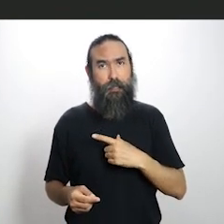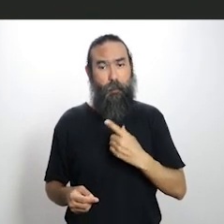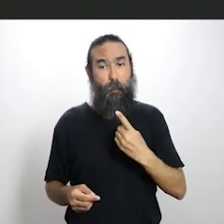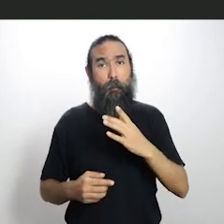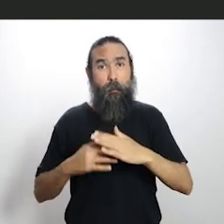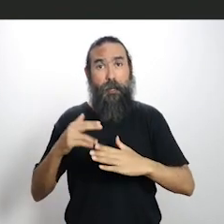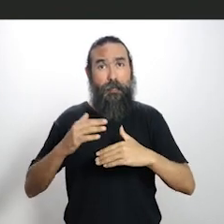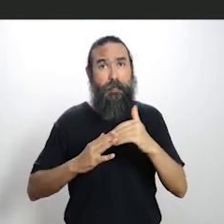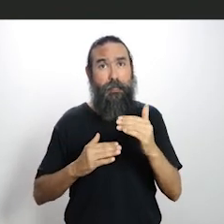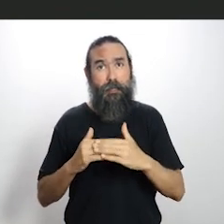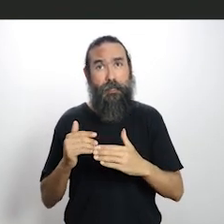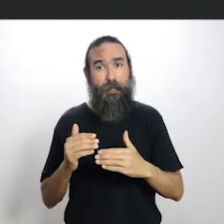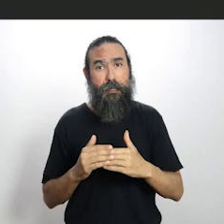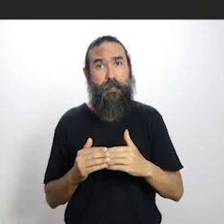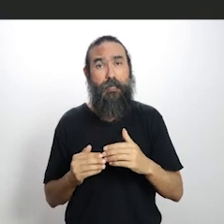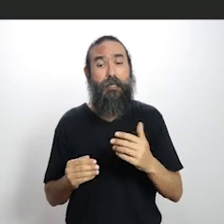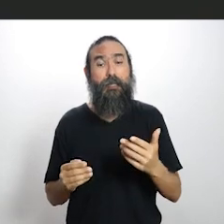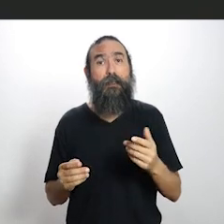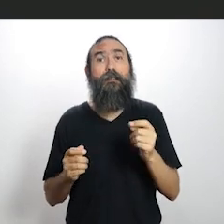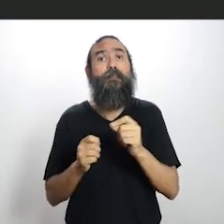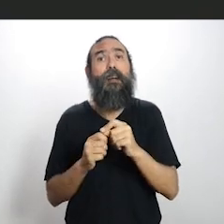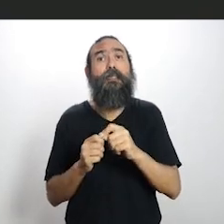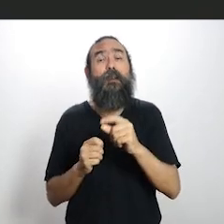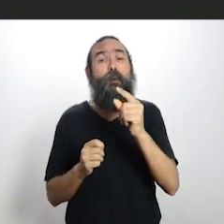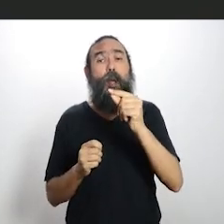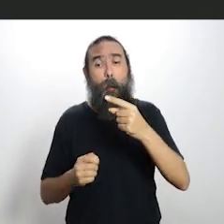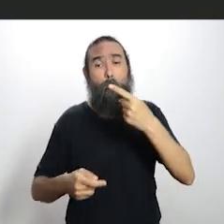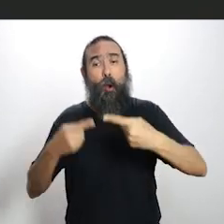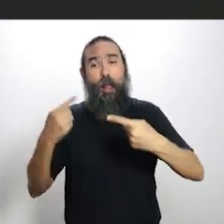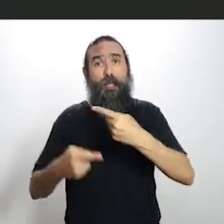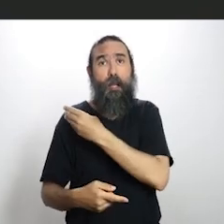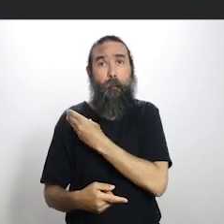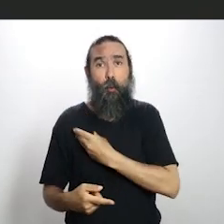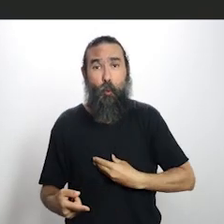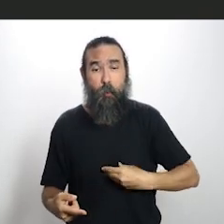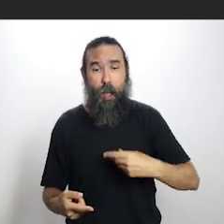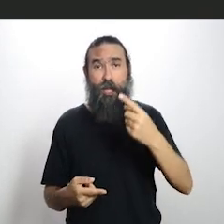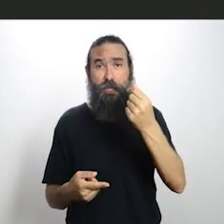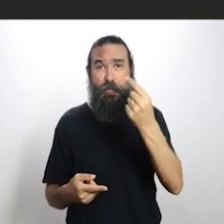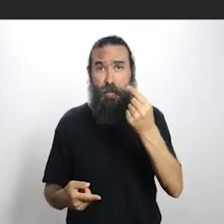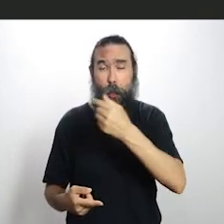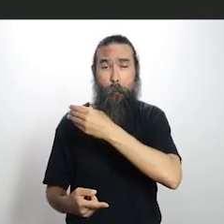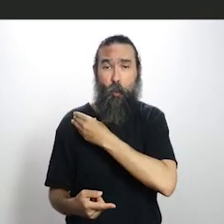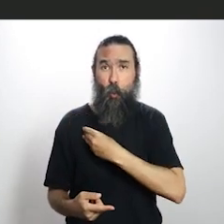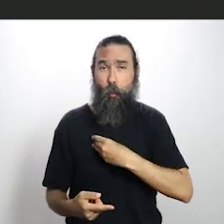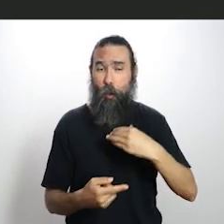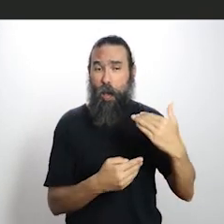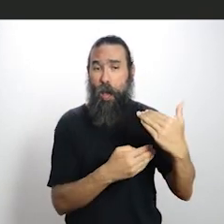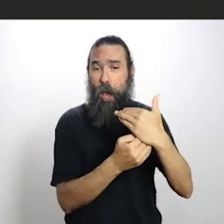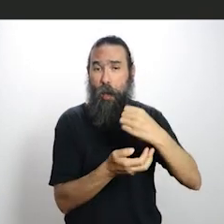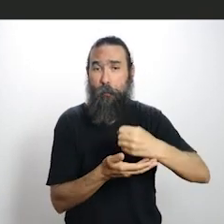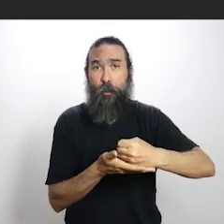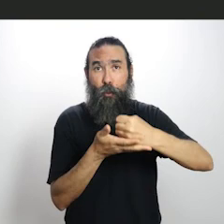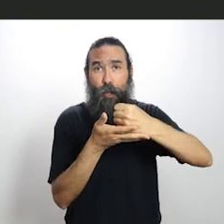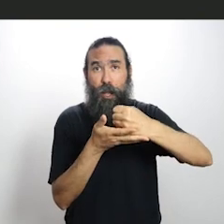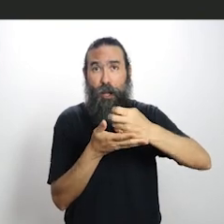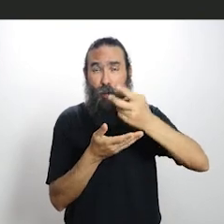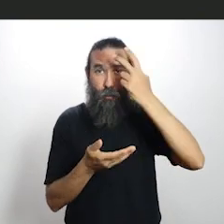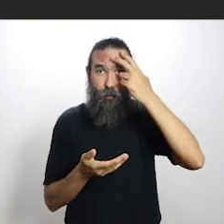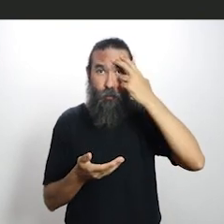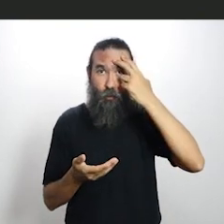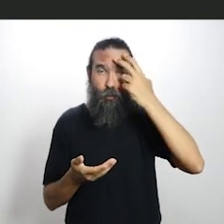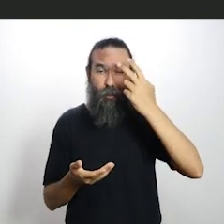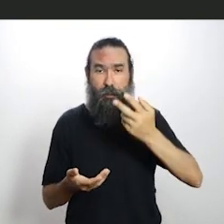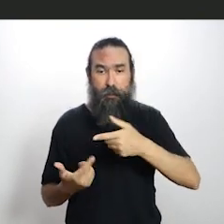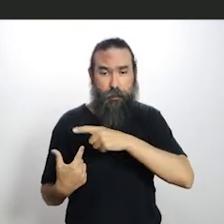muitas situações que estão prefeituras é que nunca teve um conselho mas agora